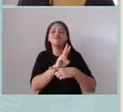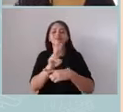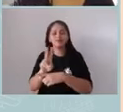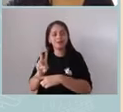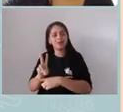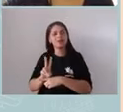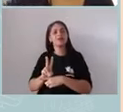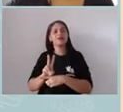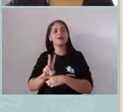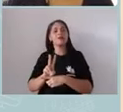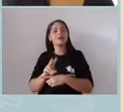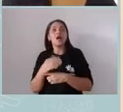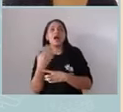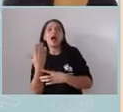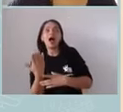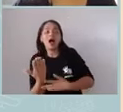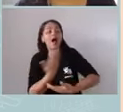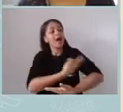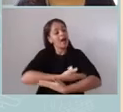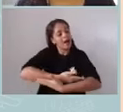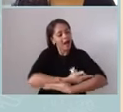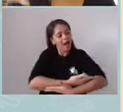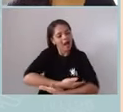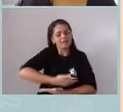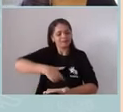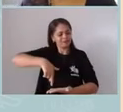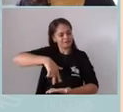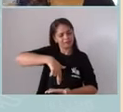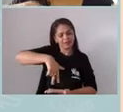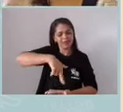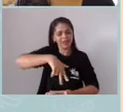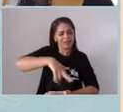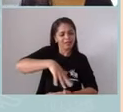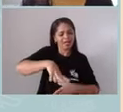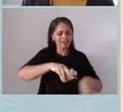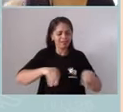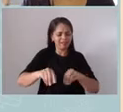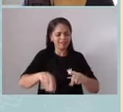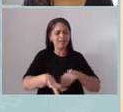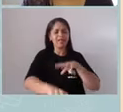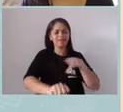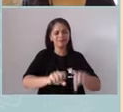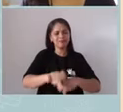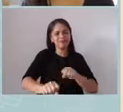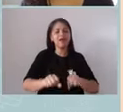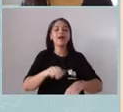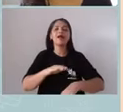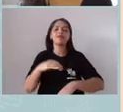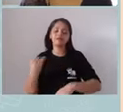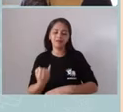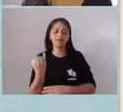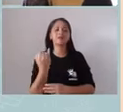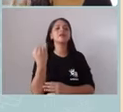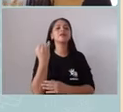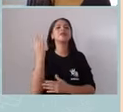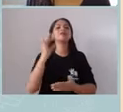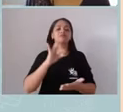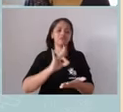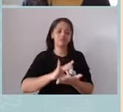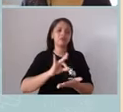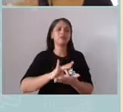se fala, tem que deixar a criança andar descalço, botar a mão na terra, enfim, é importante. E isso é verdade, né?